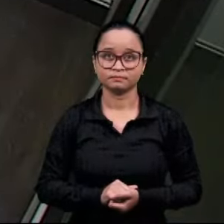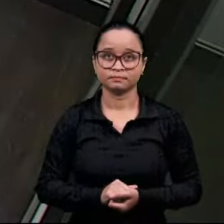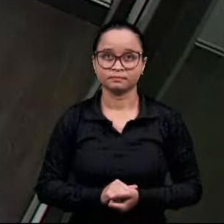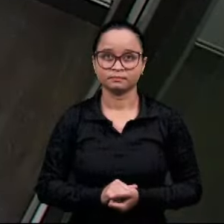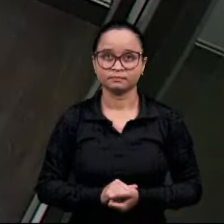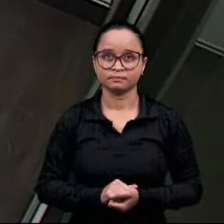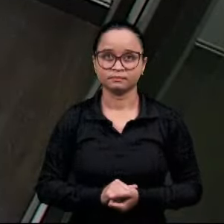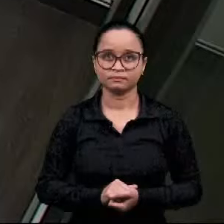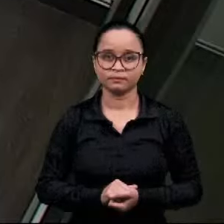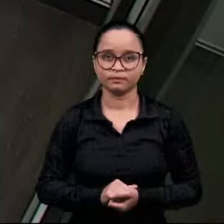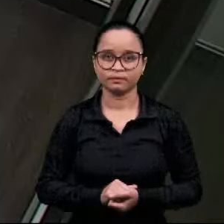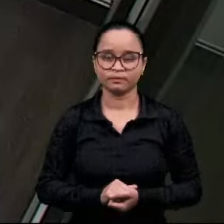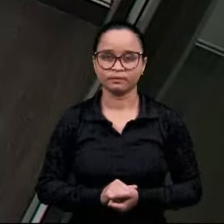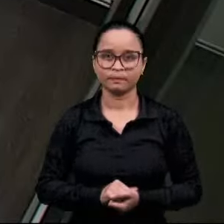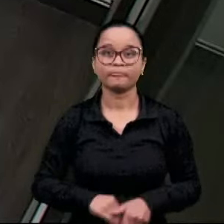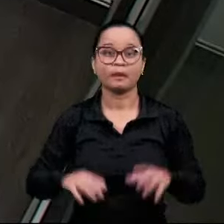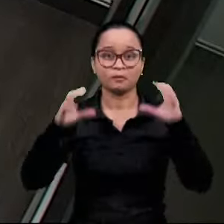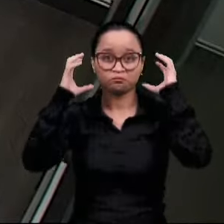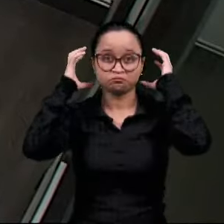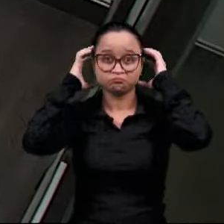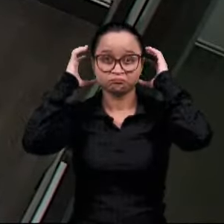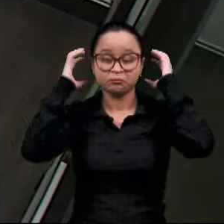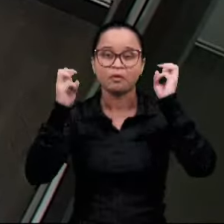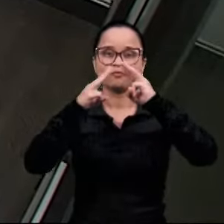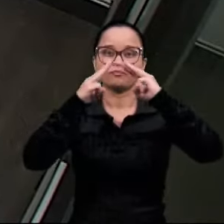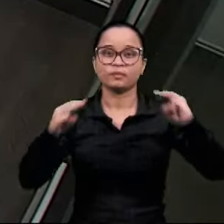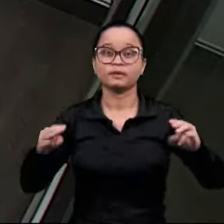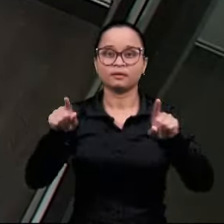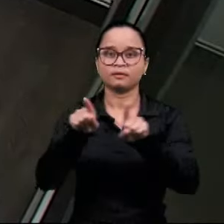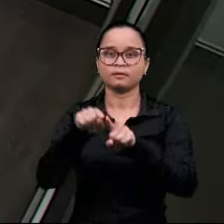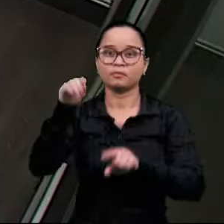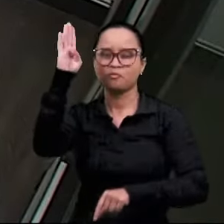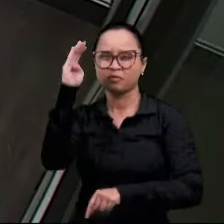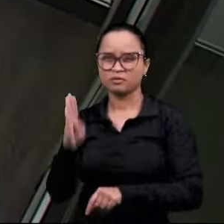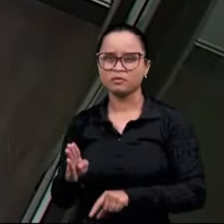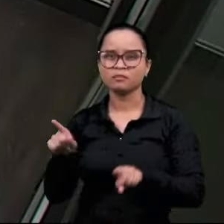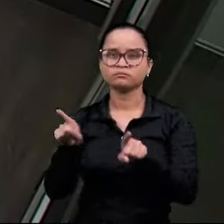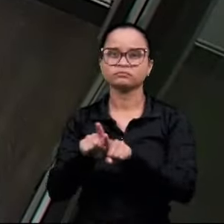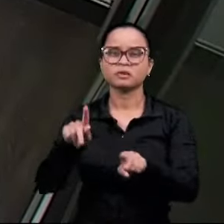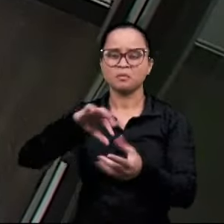direto aqui dos estúdios da Rádio Manaim para todo o Brasil, para todo o